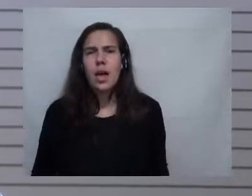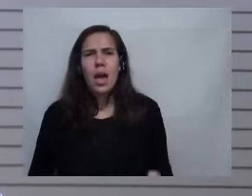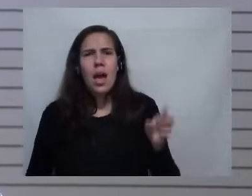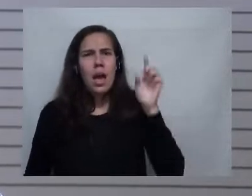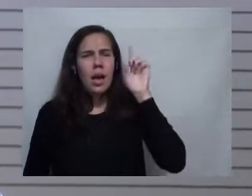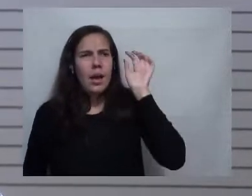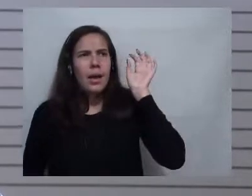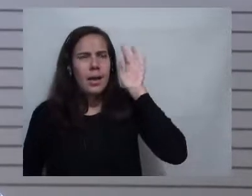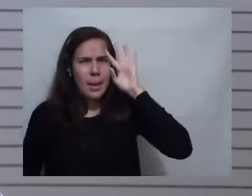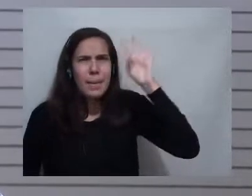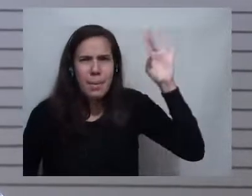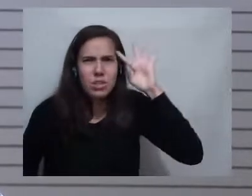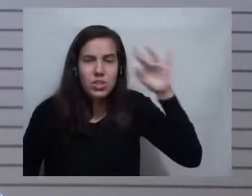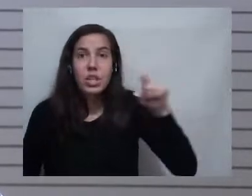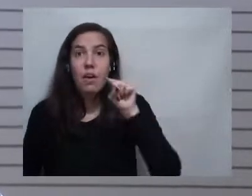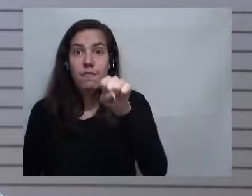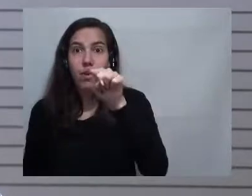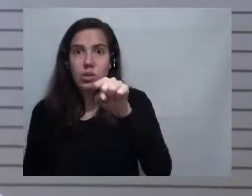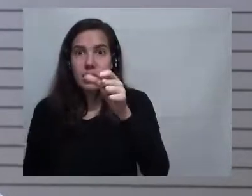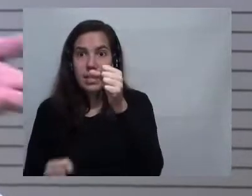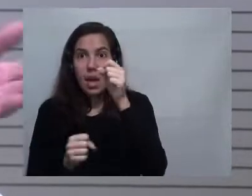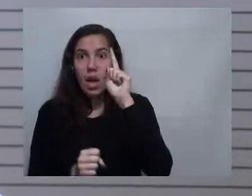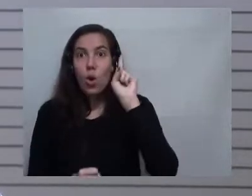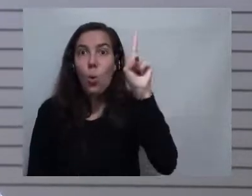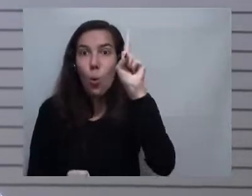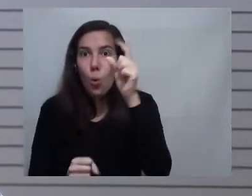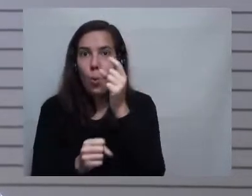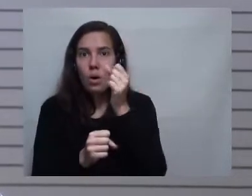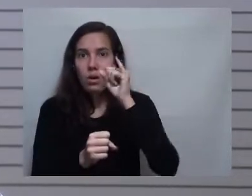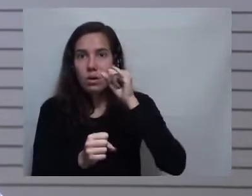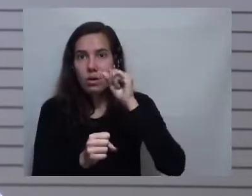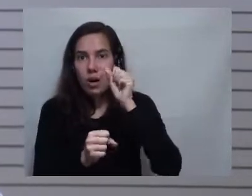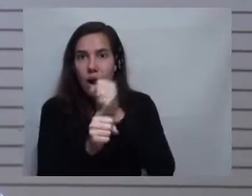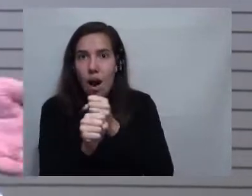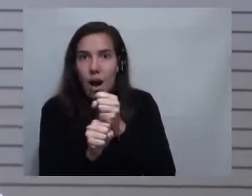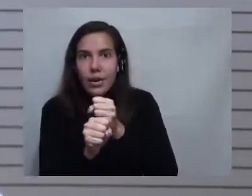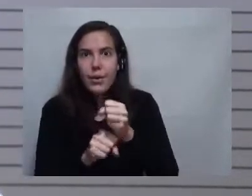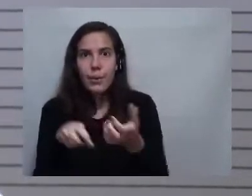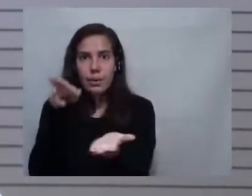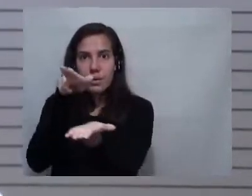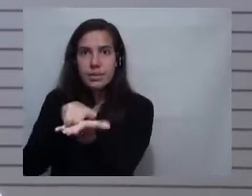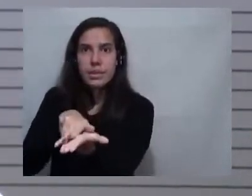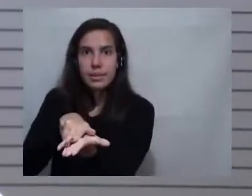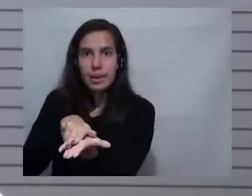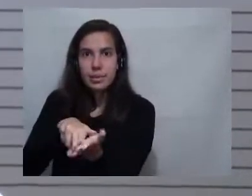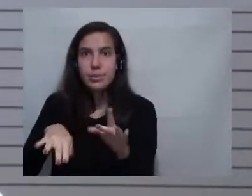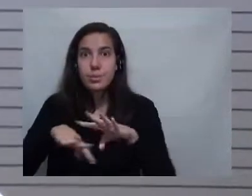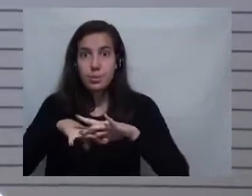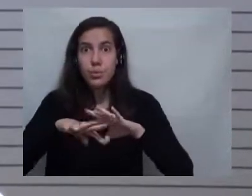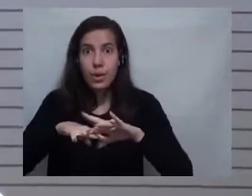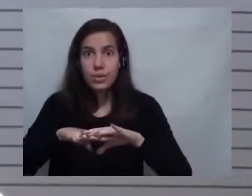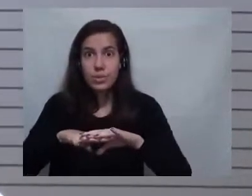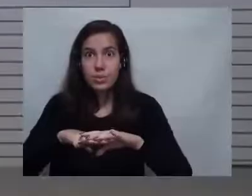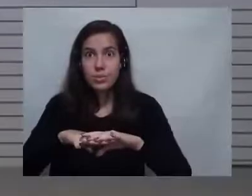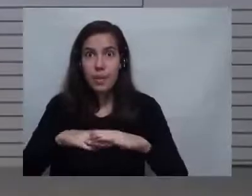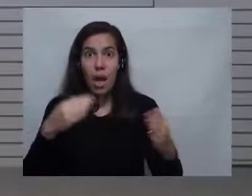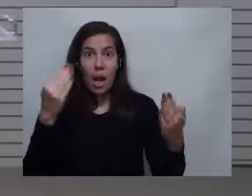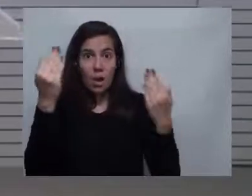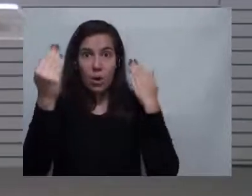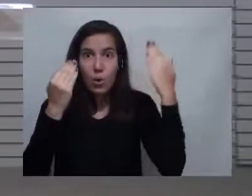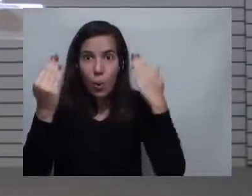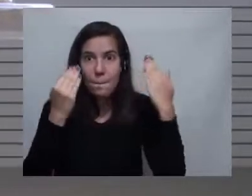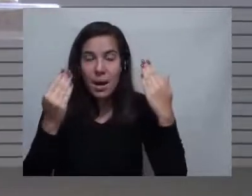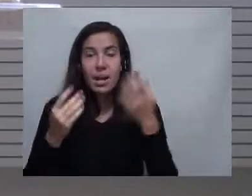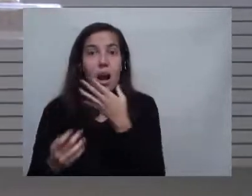se você não pode ver dorcas voltando a vida e achar que a semana narrativa simples a não é história e a